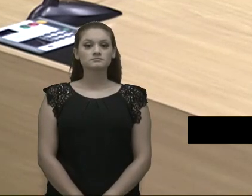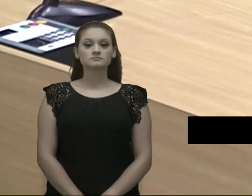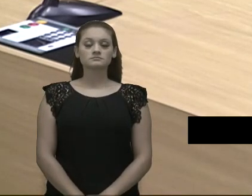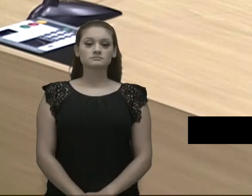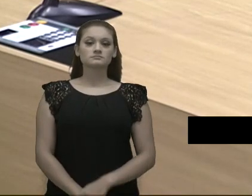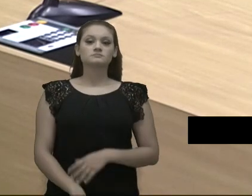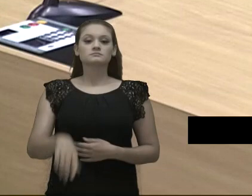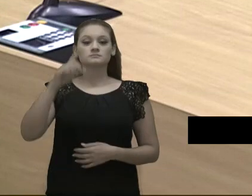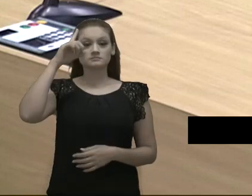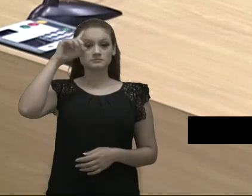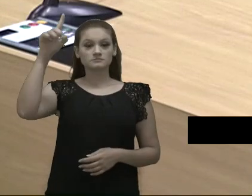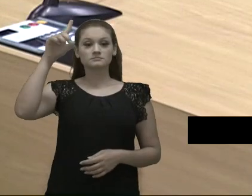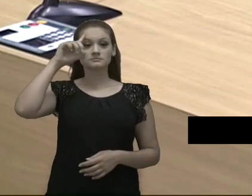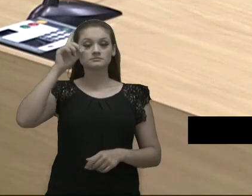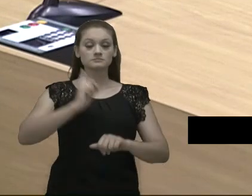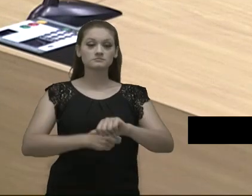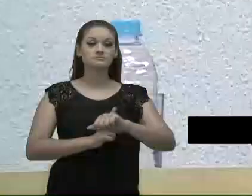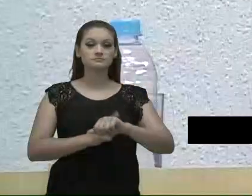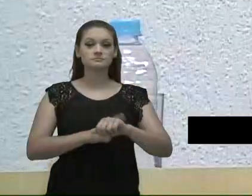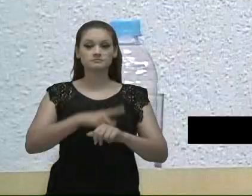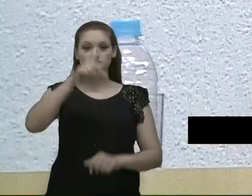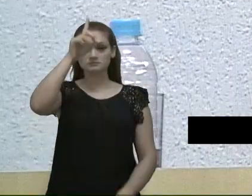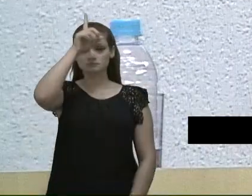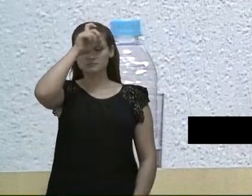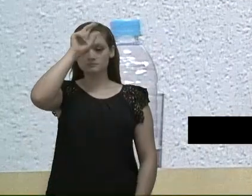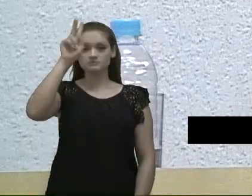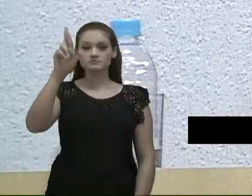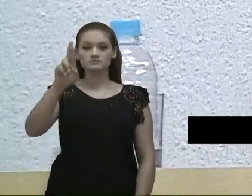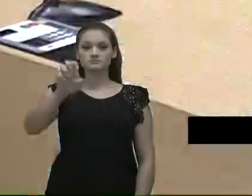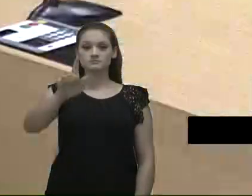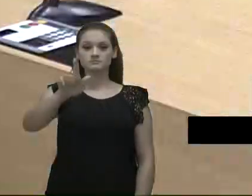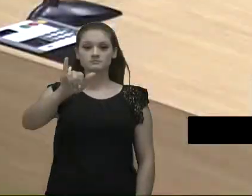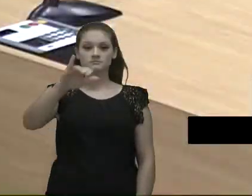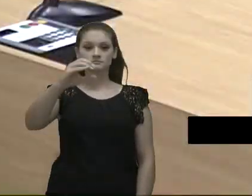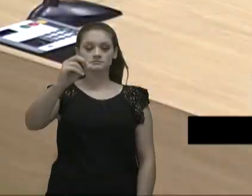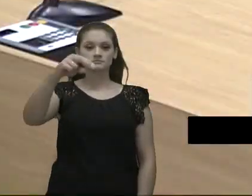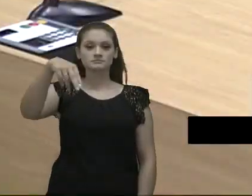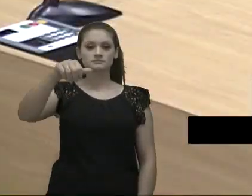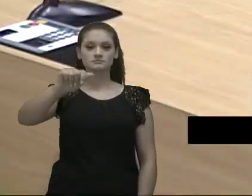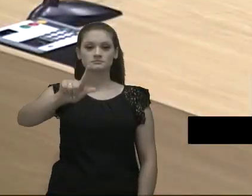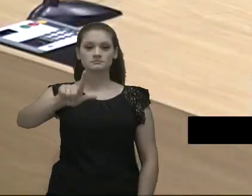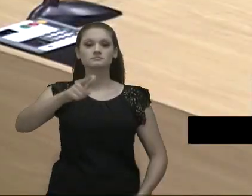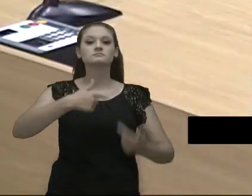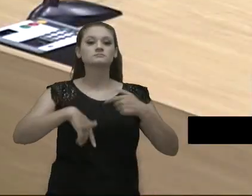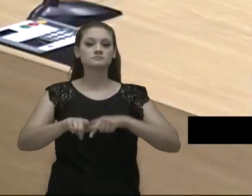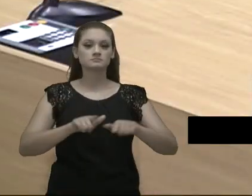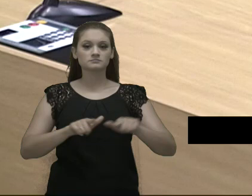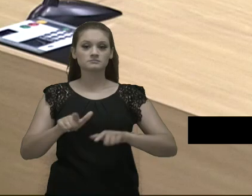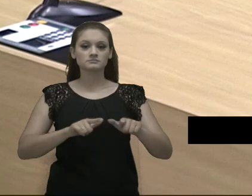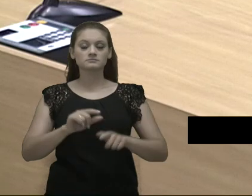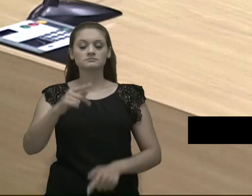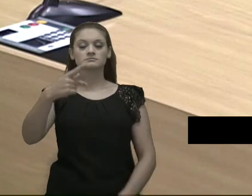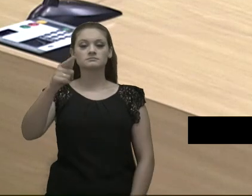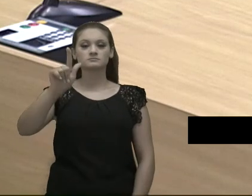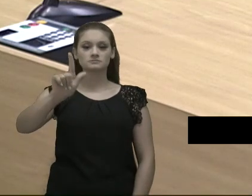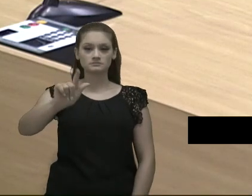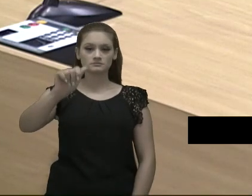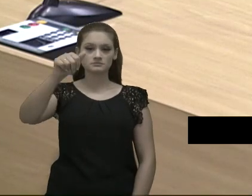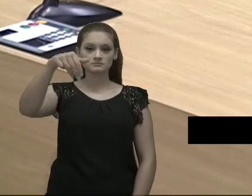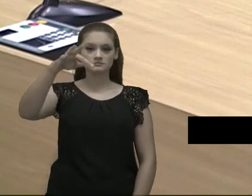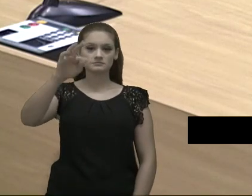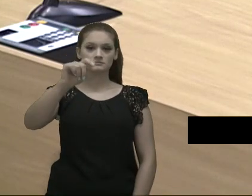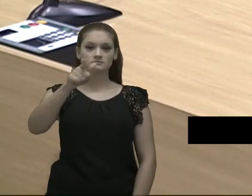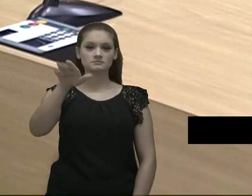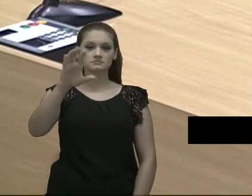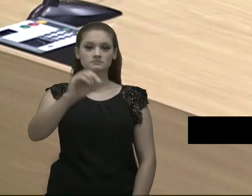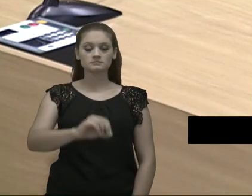Que dia e horário o senhor presta serviço no Hospital Regional? Eu presto serviço de plantão no Hospital Regional